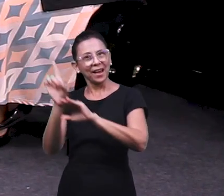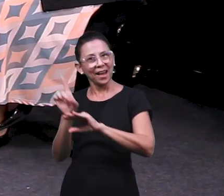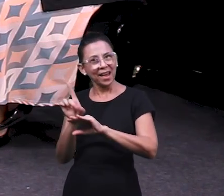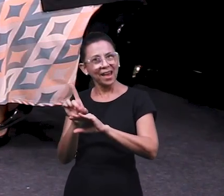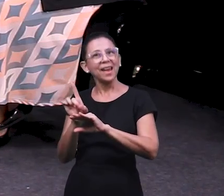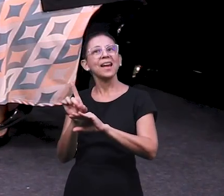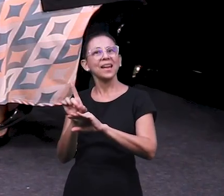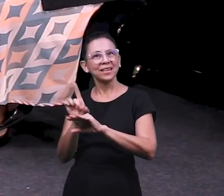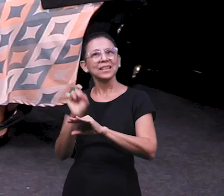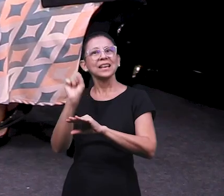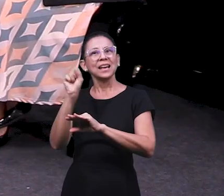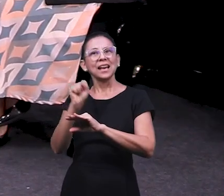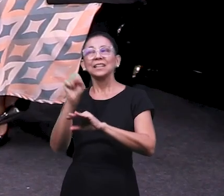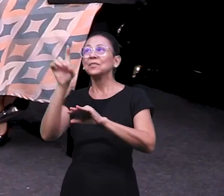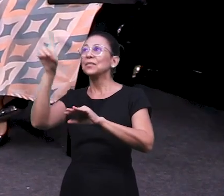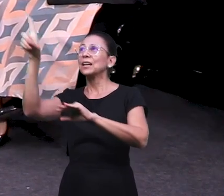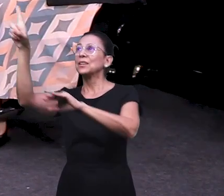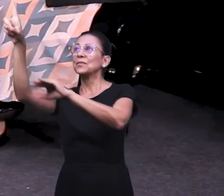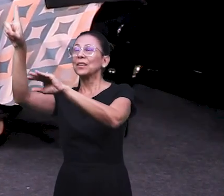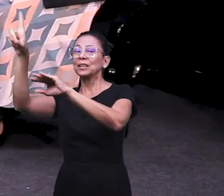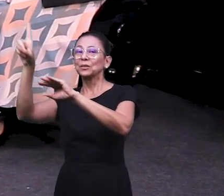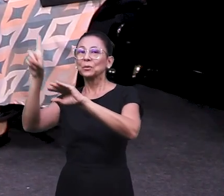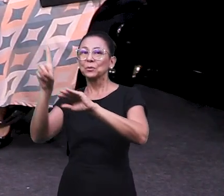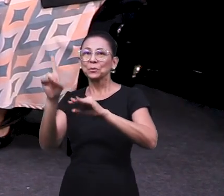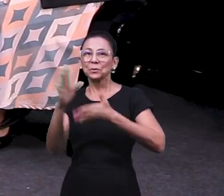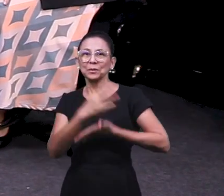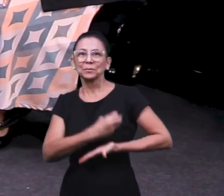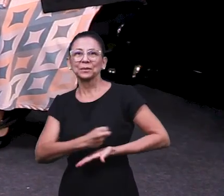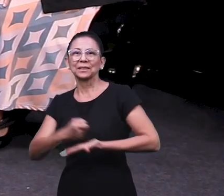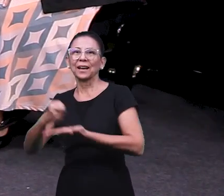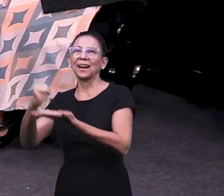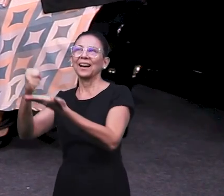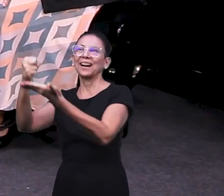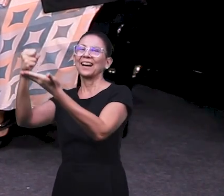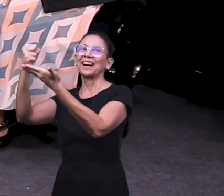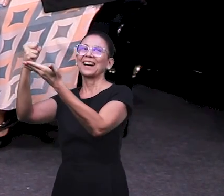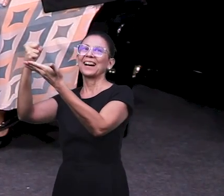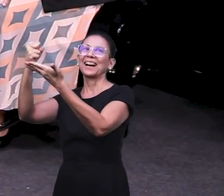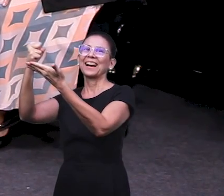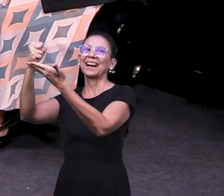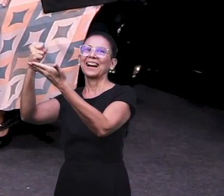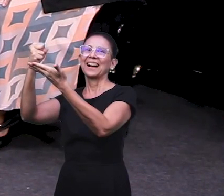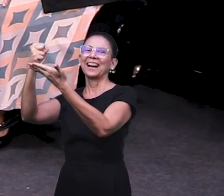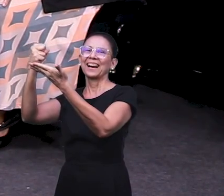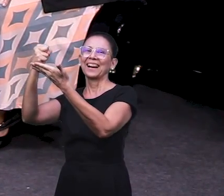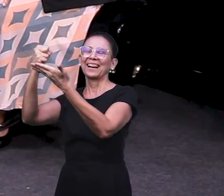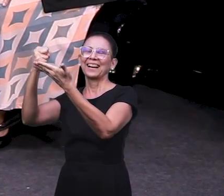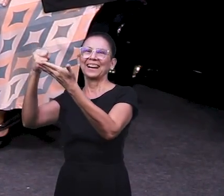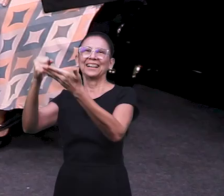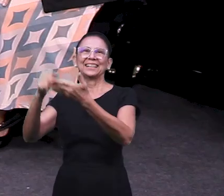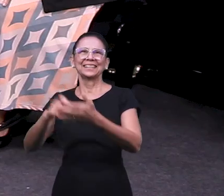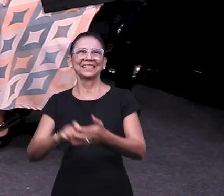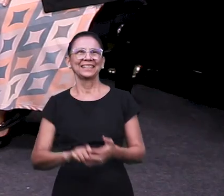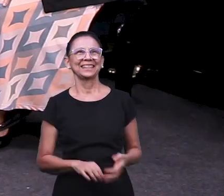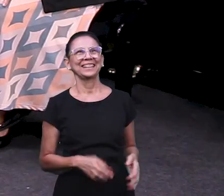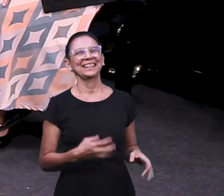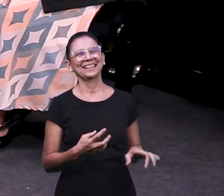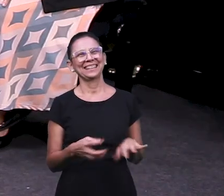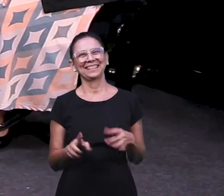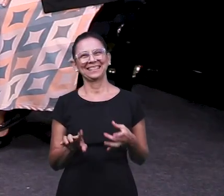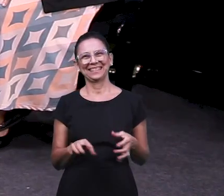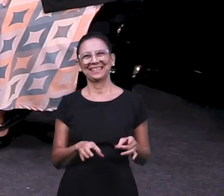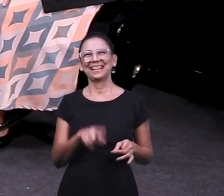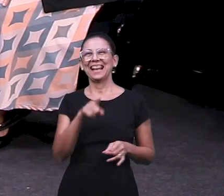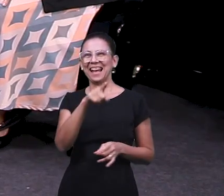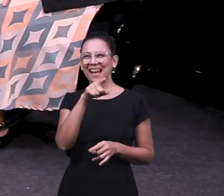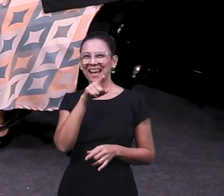Jesus vem, Ele vem nos buscar. Pronto, agora todo